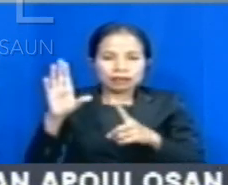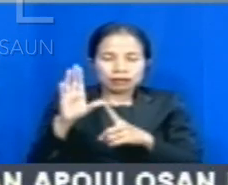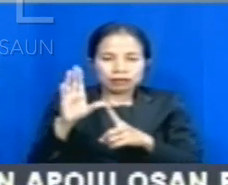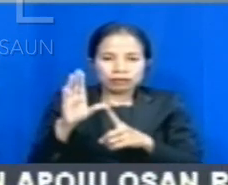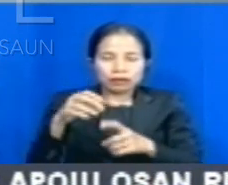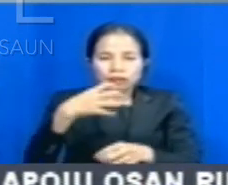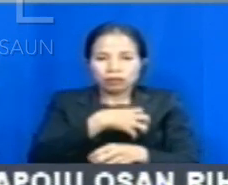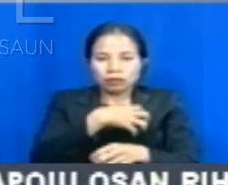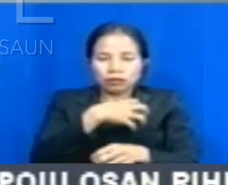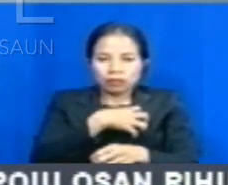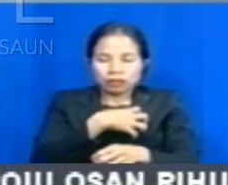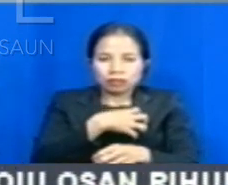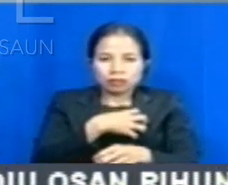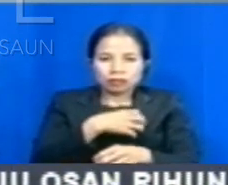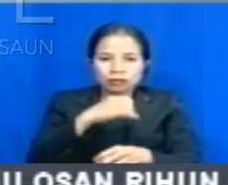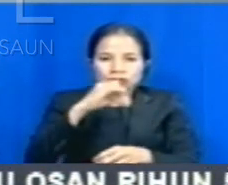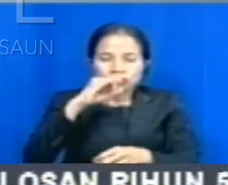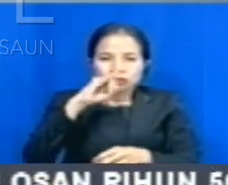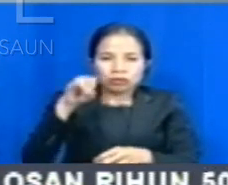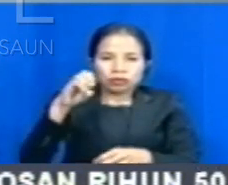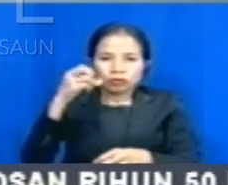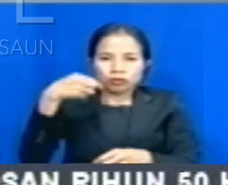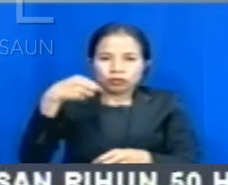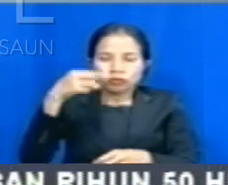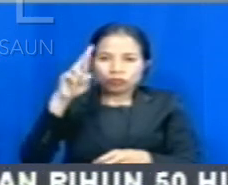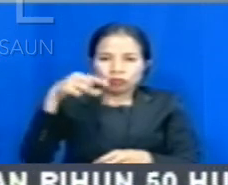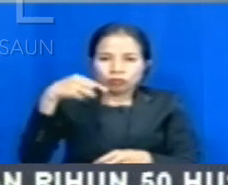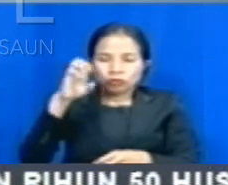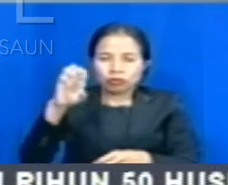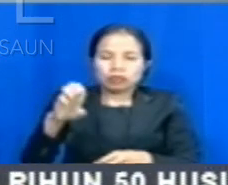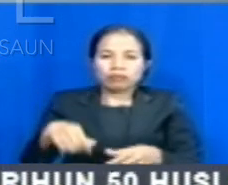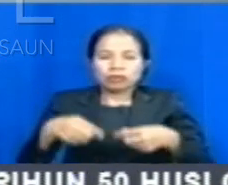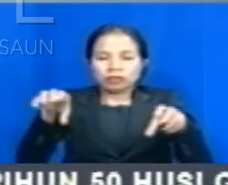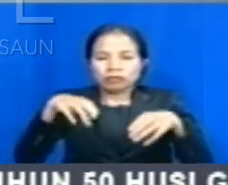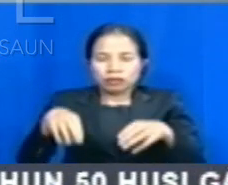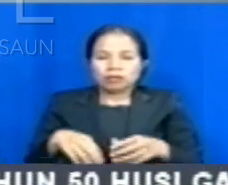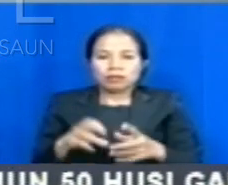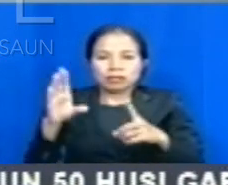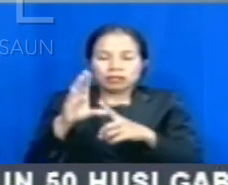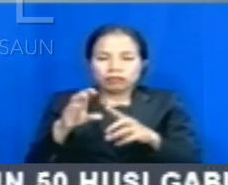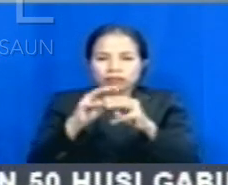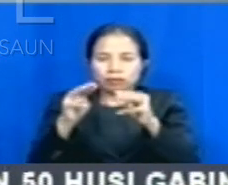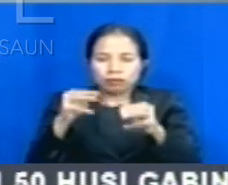Superintendente Polícia Jorge Monteiro entrega serviço para comandante penitenciário interino município Aileu.